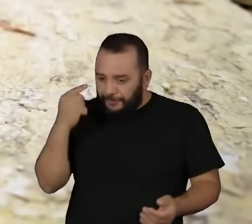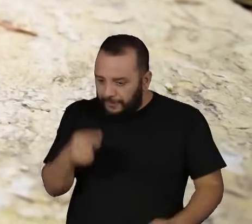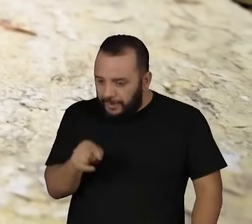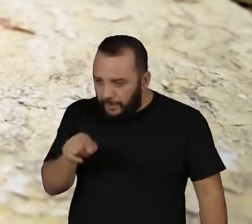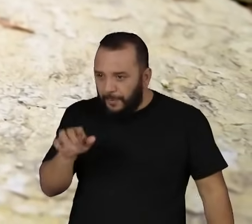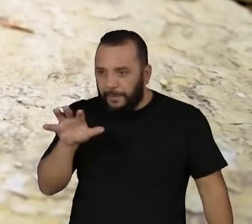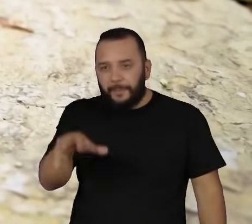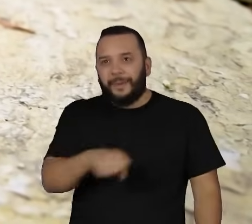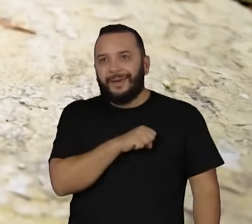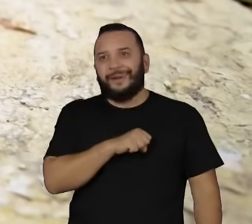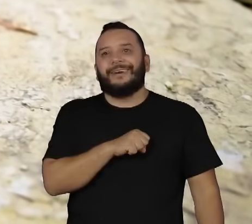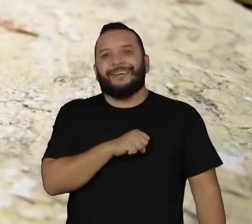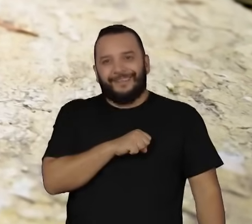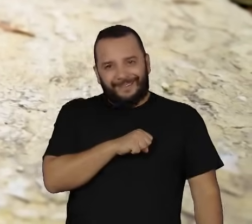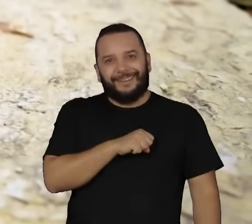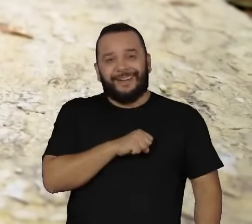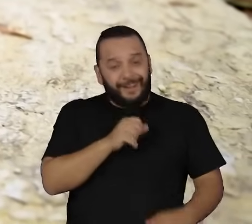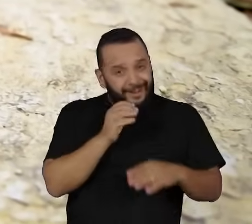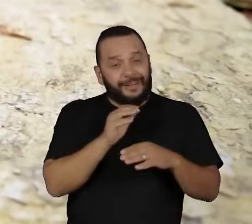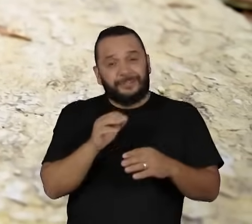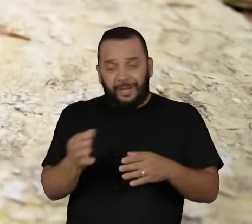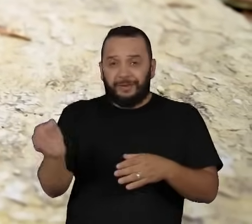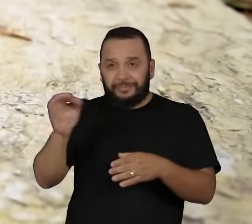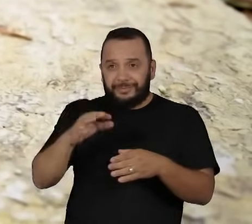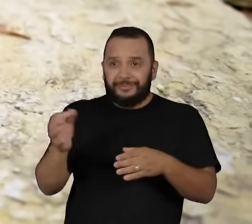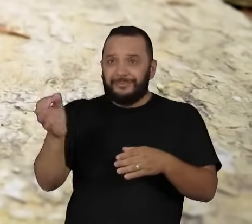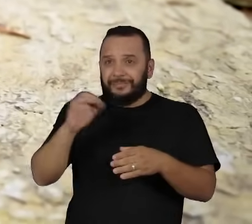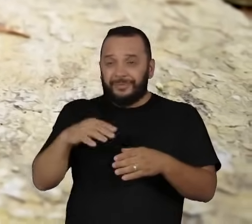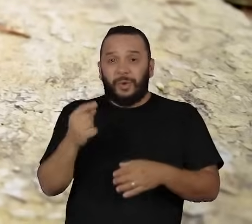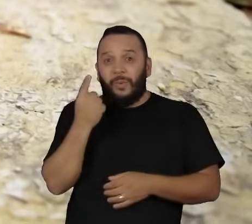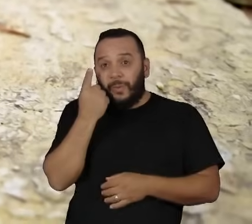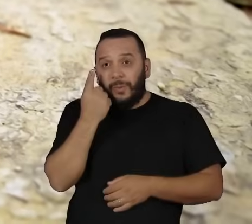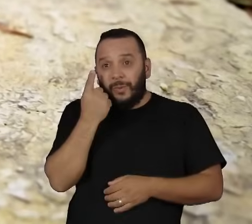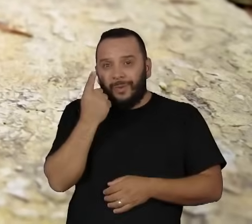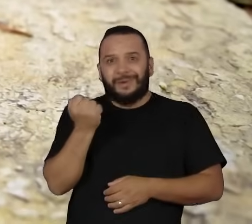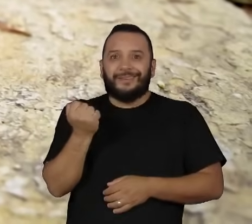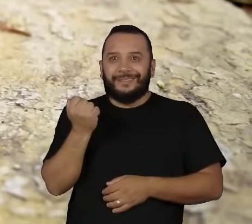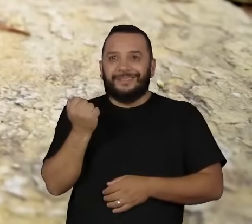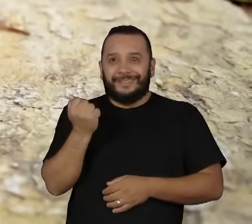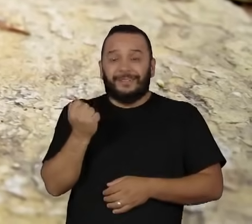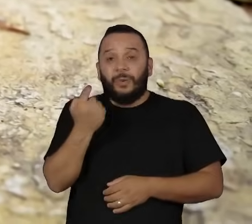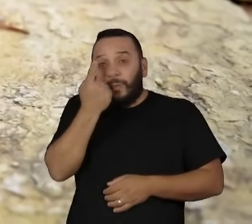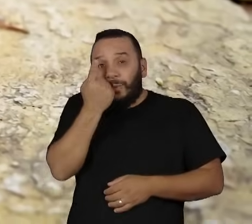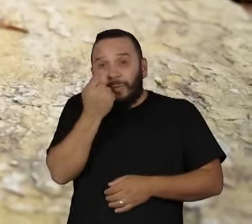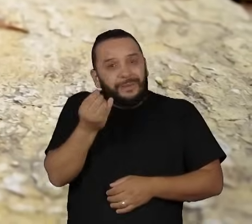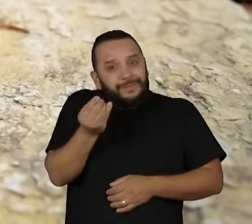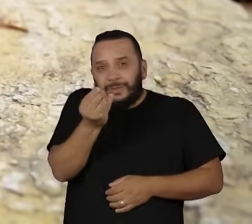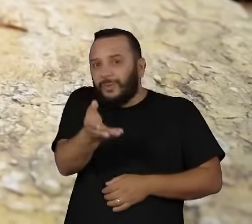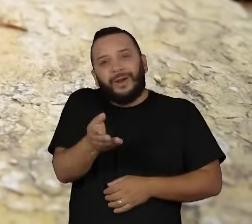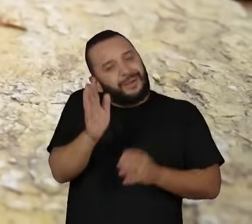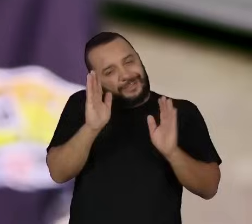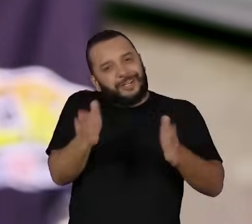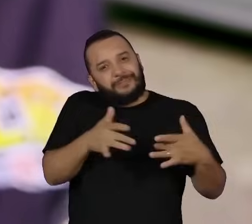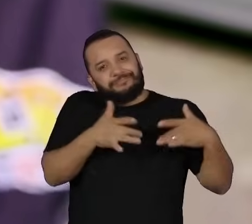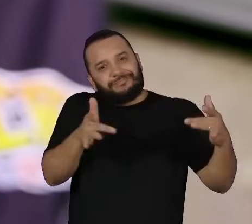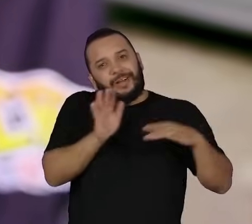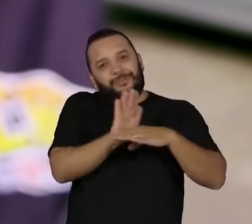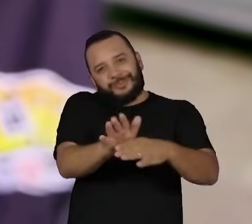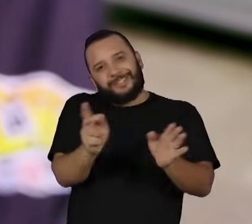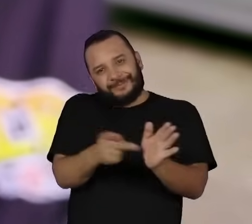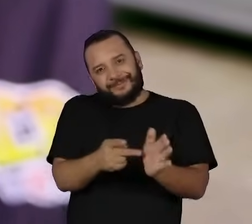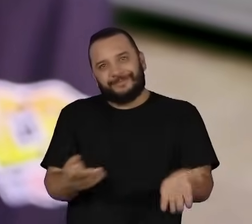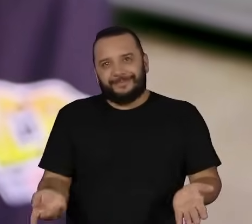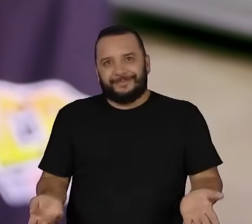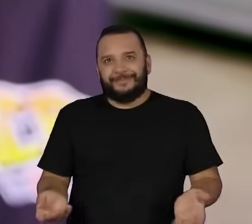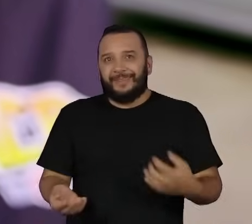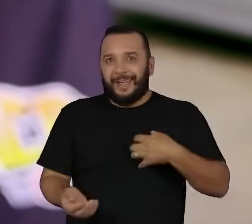chão, pega o lacrezinho, ajunta. Um lacre só, a pessoa que doar um lacre já está ajudando vidas. Então, é